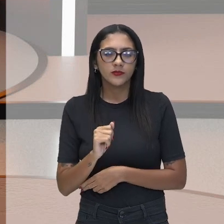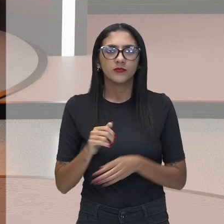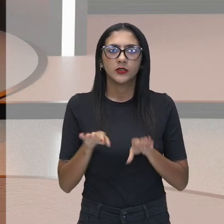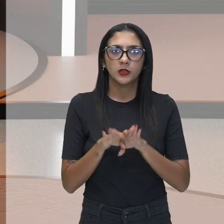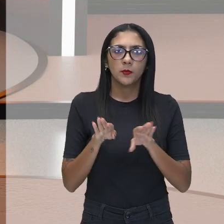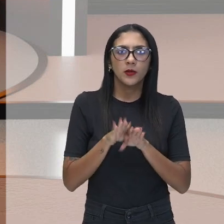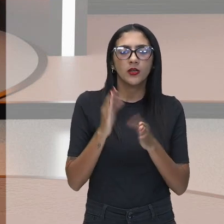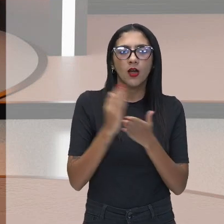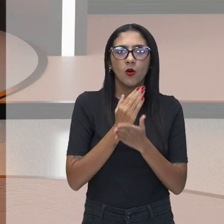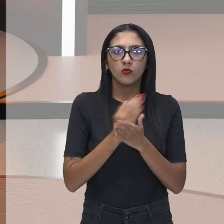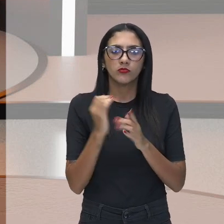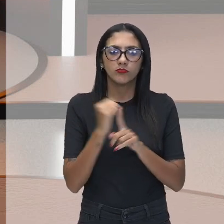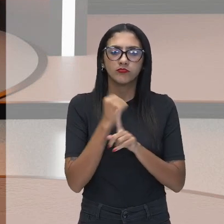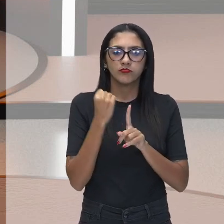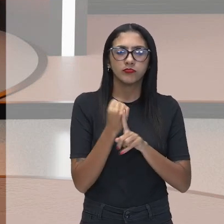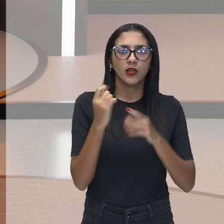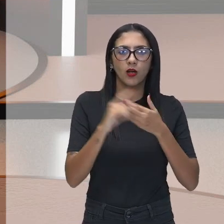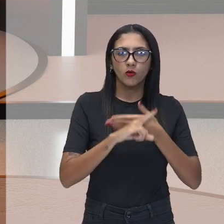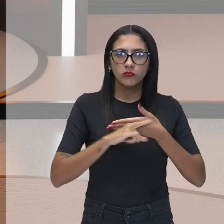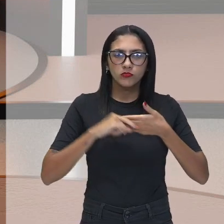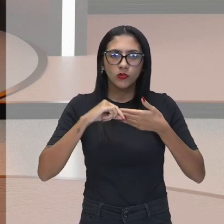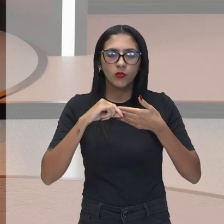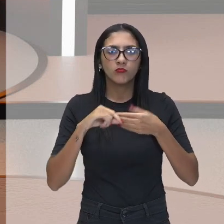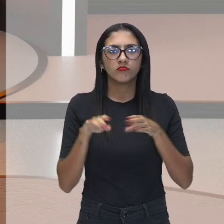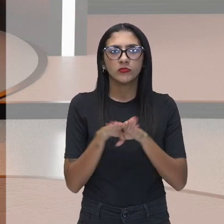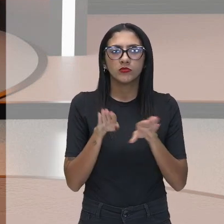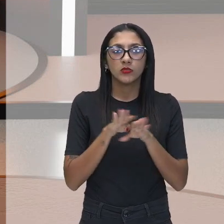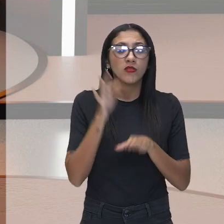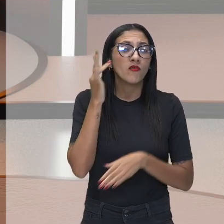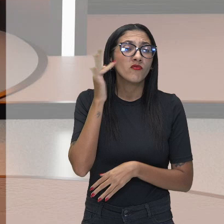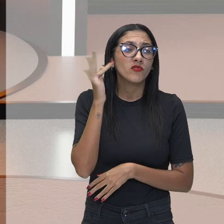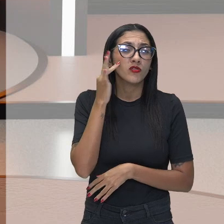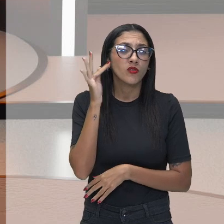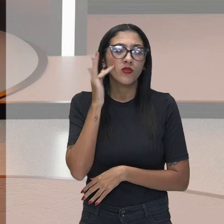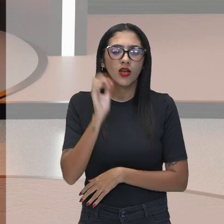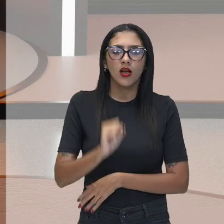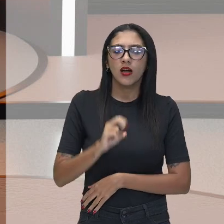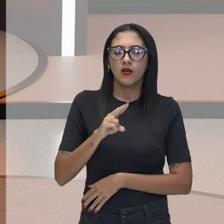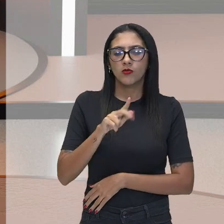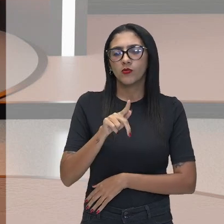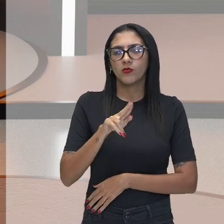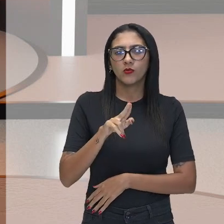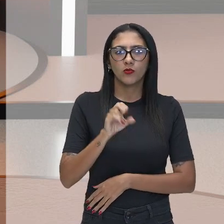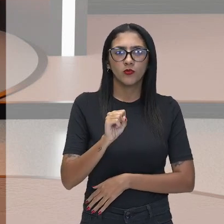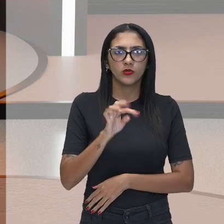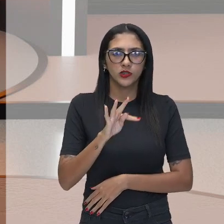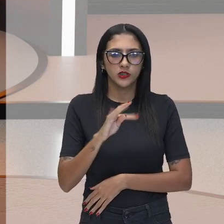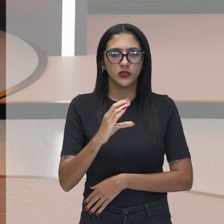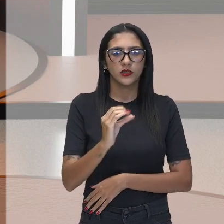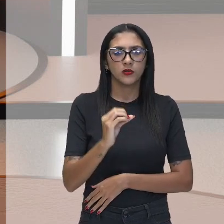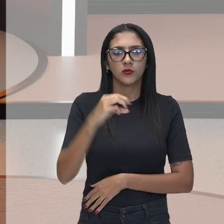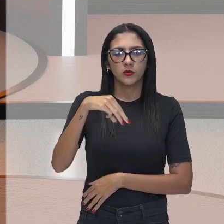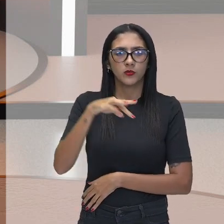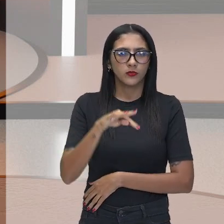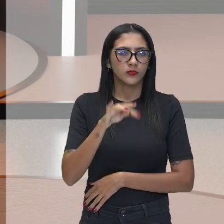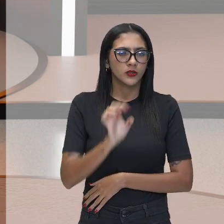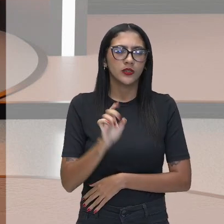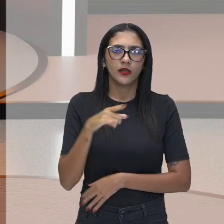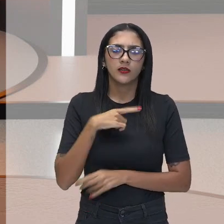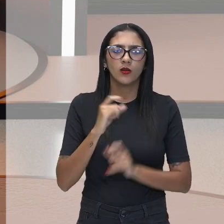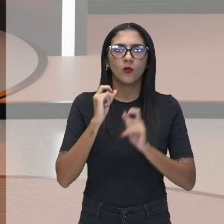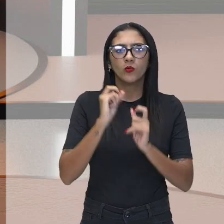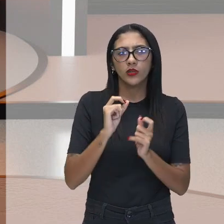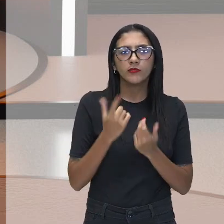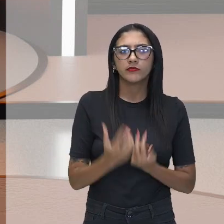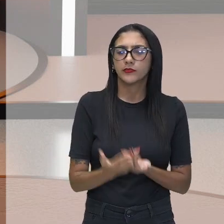também, Auguste Comte, como um dos pensadores, né? Conhecido como o chamado pai da sociologia,